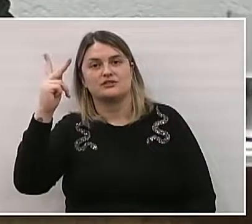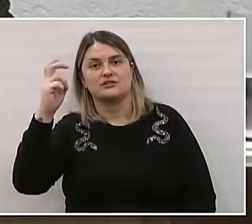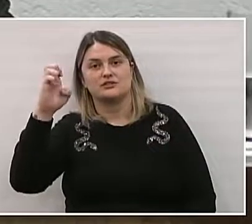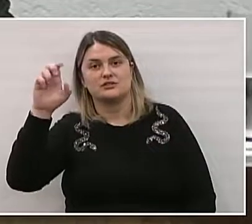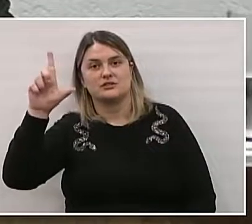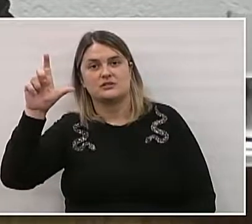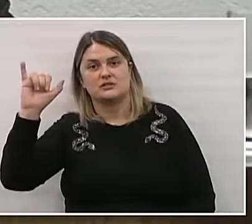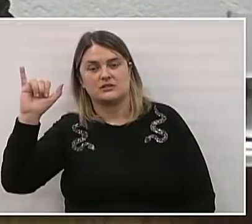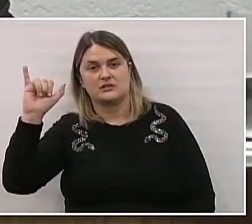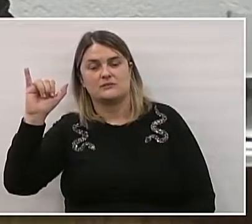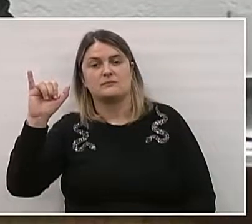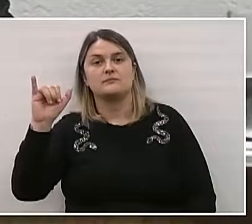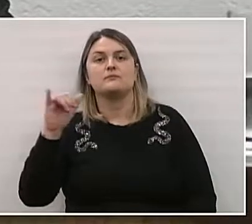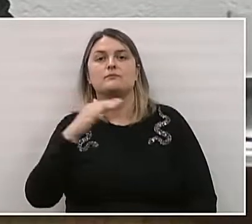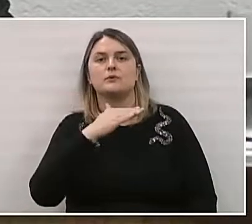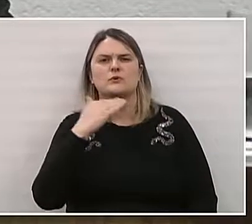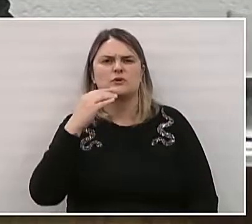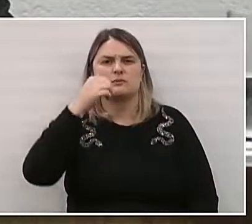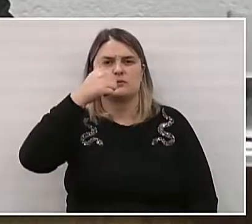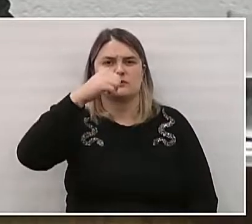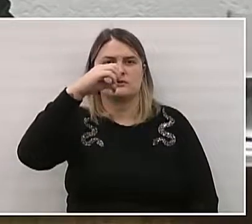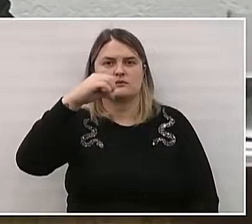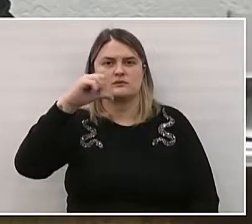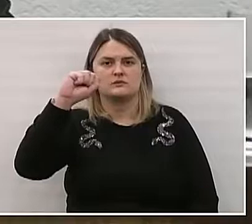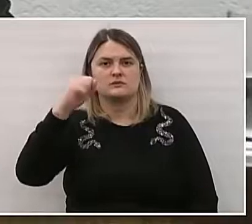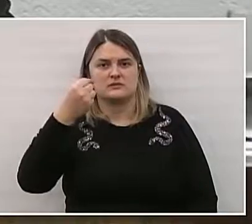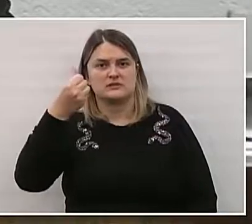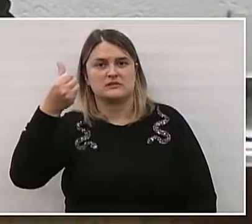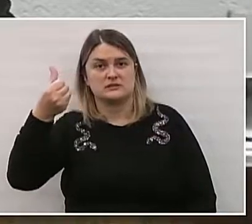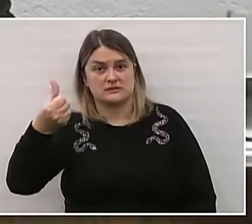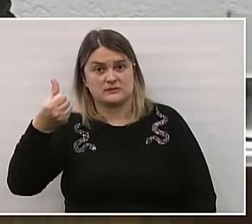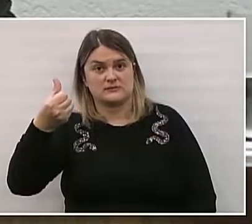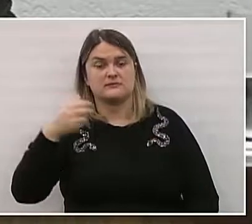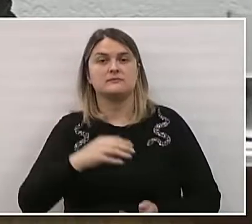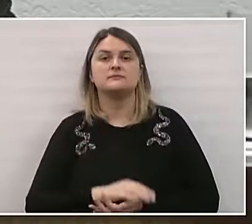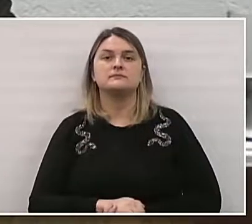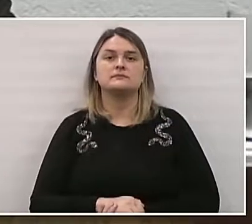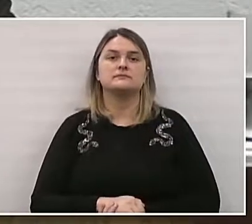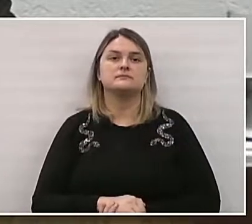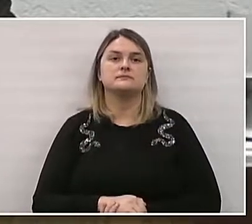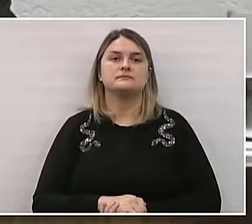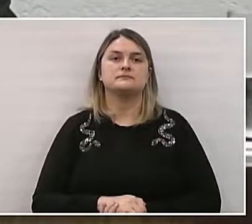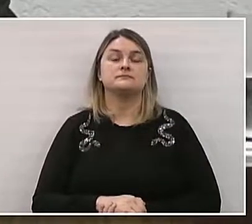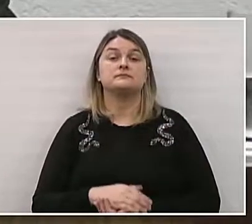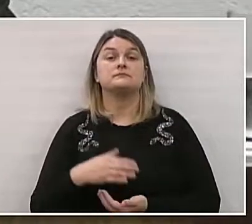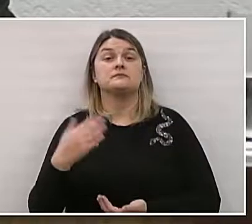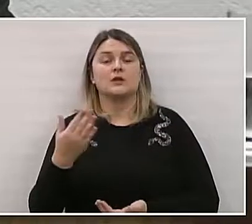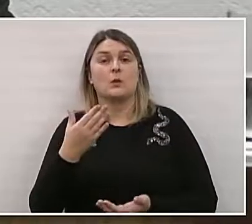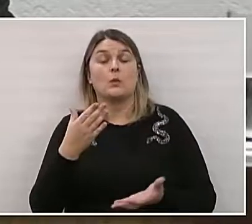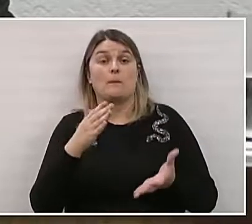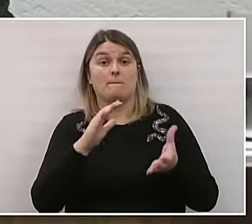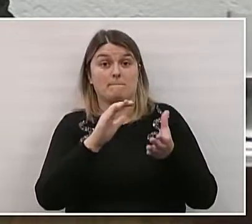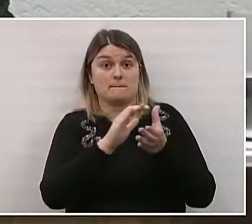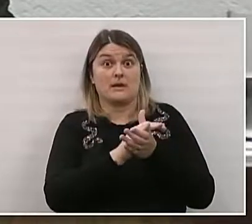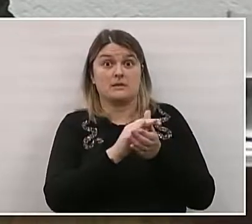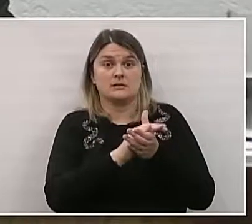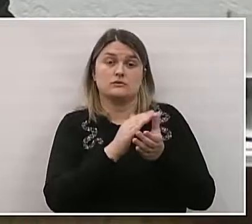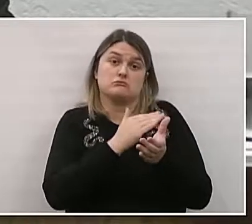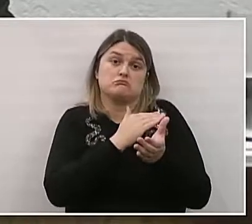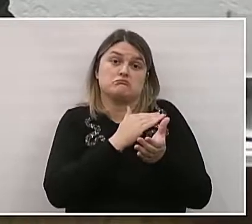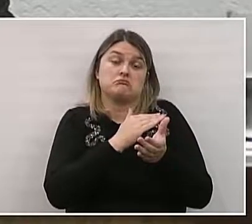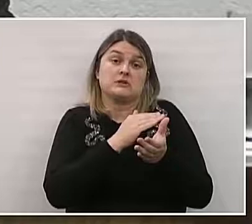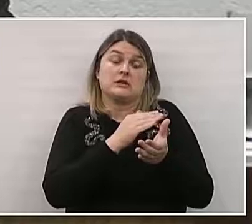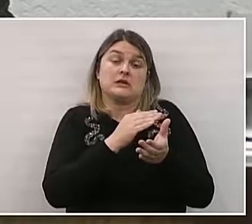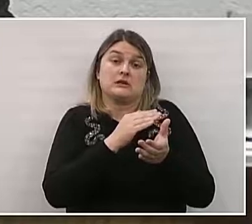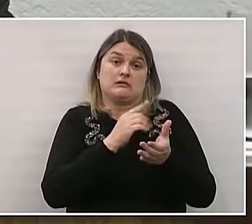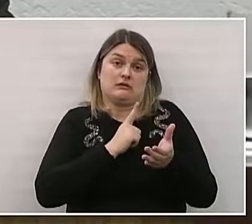dia 23 de dezembro de 1986. Com ele, Zelinda se